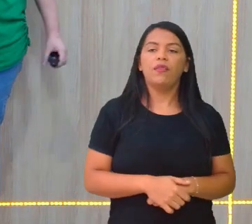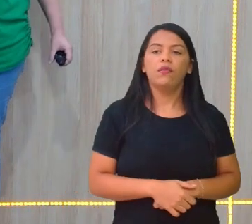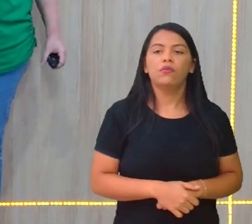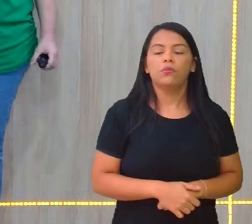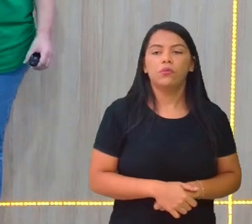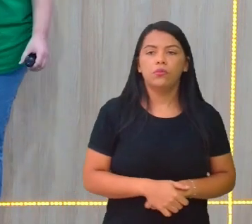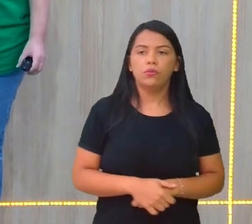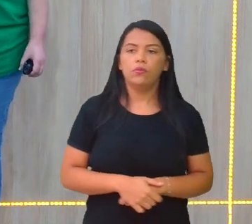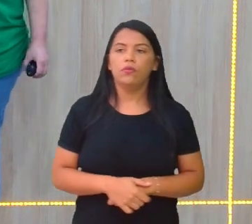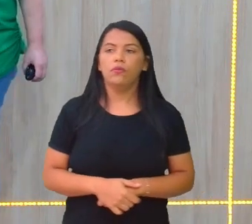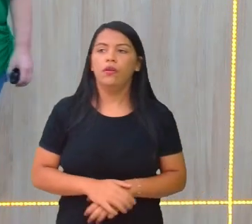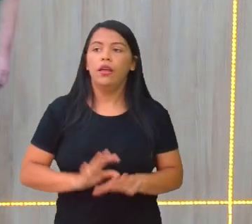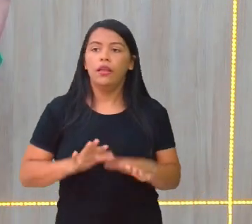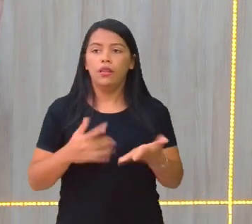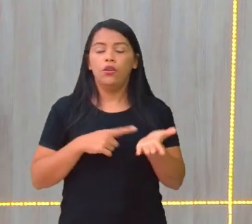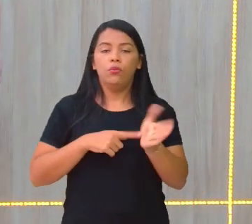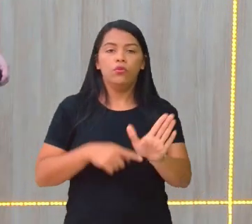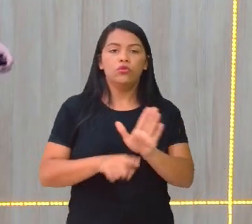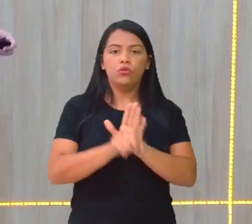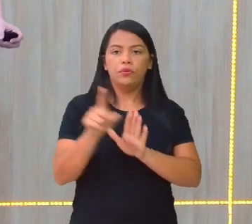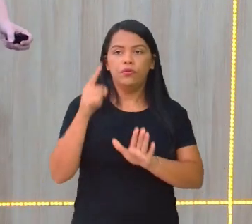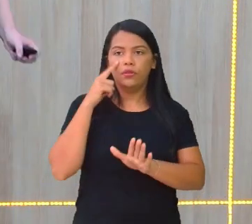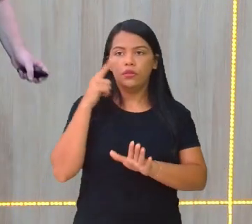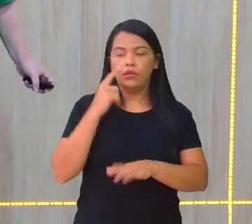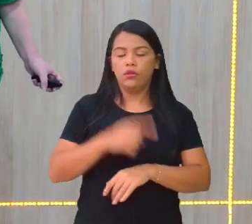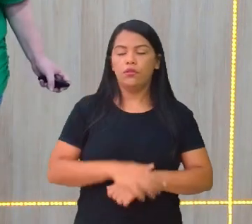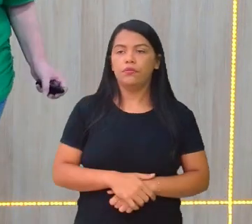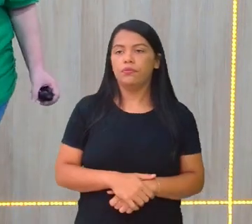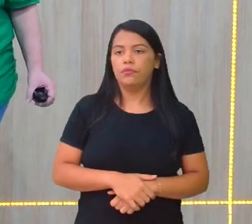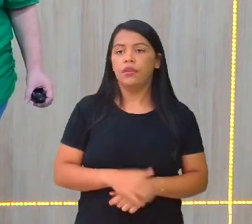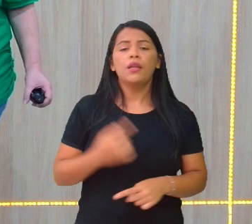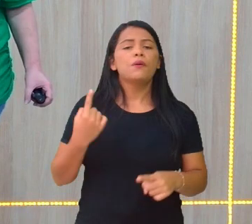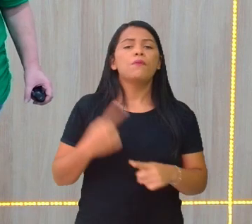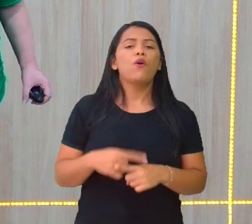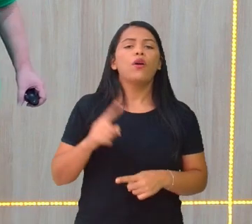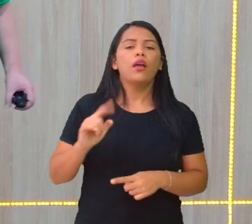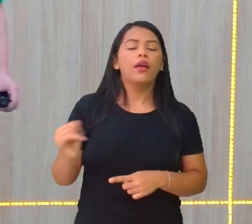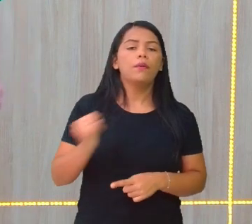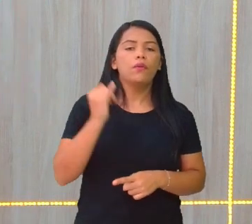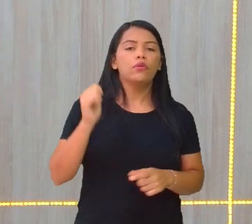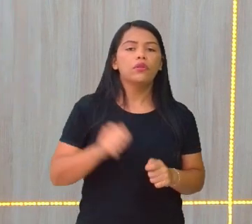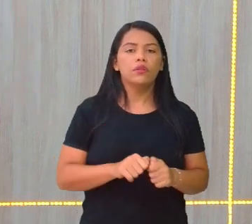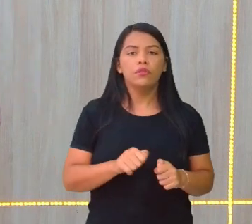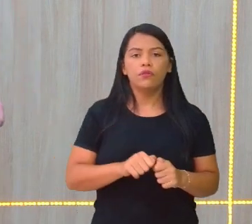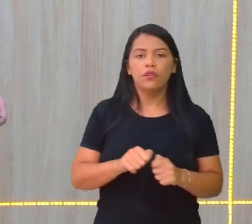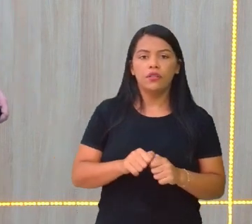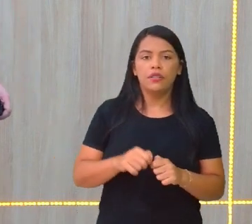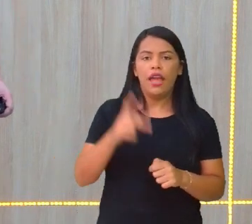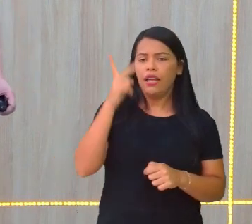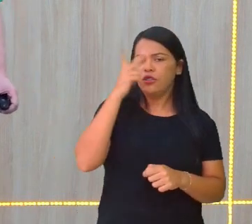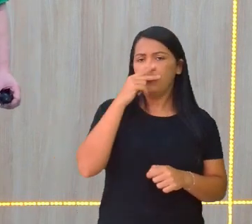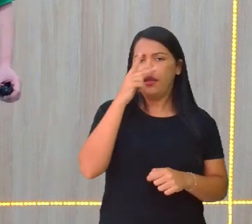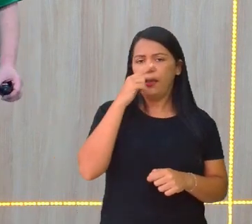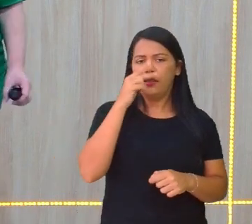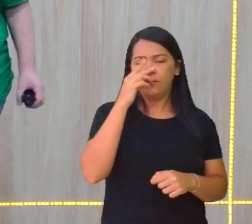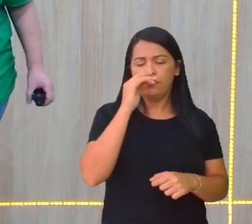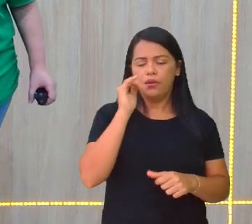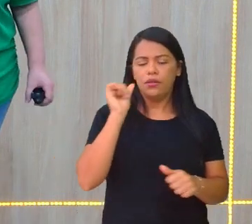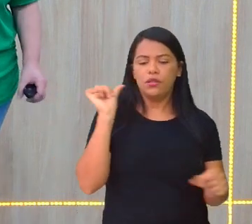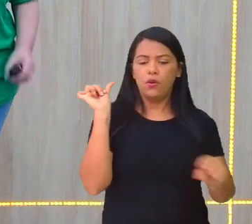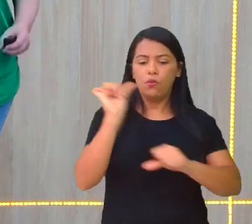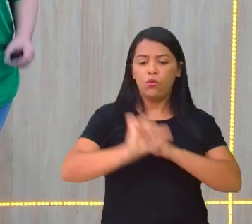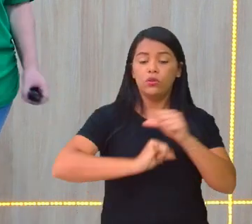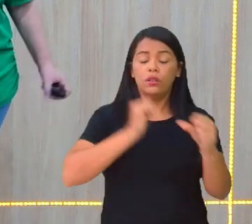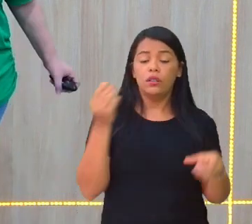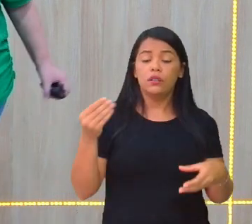Trazendo para cá. Olha, por que é importante fazer as mesmas mudanças numa